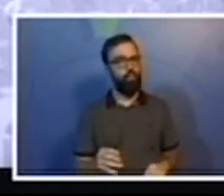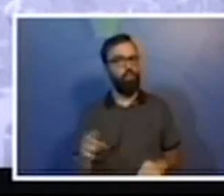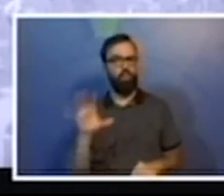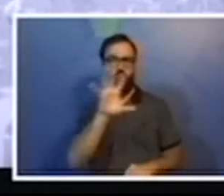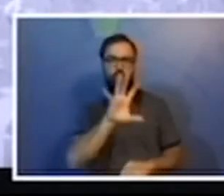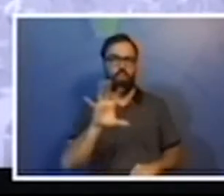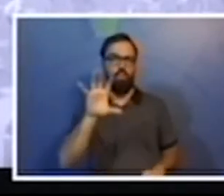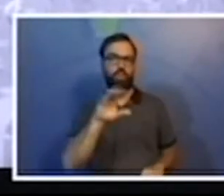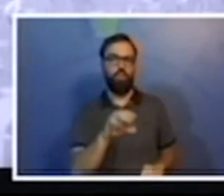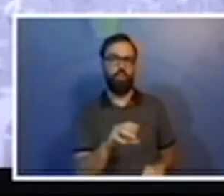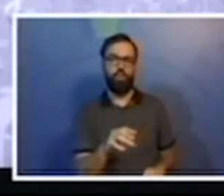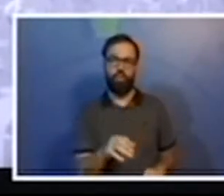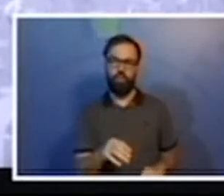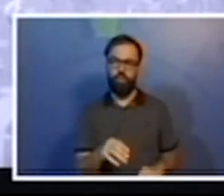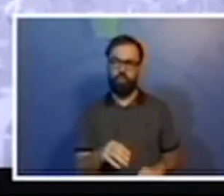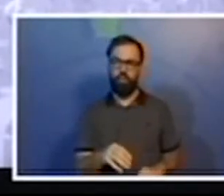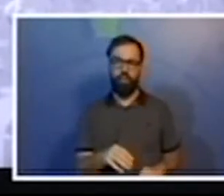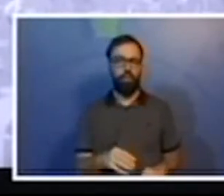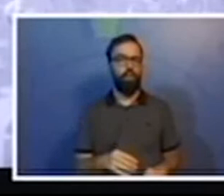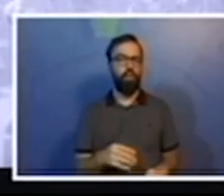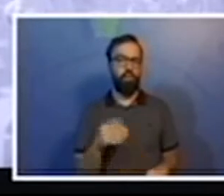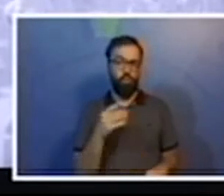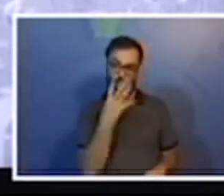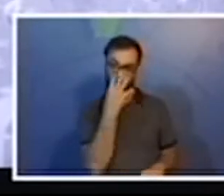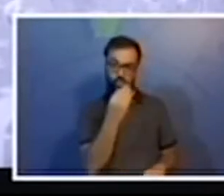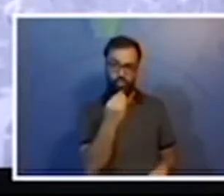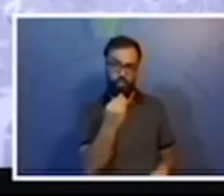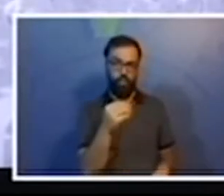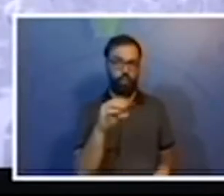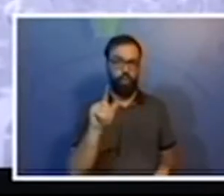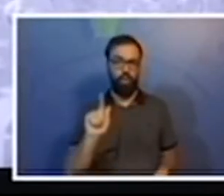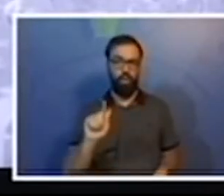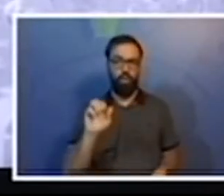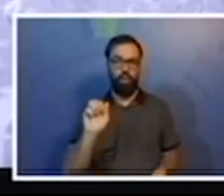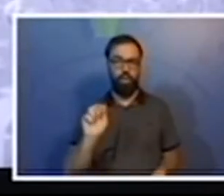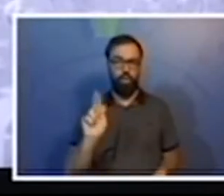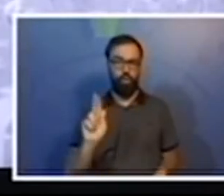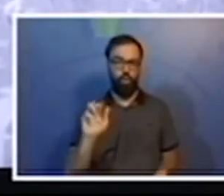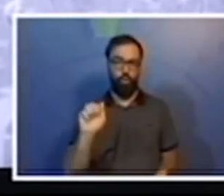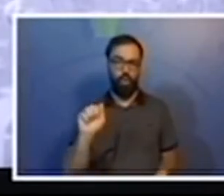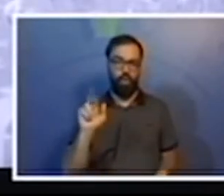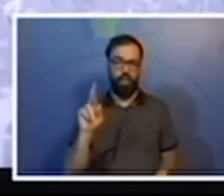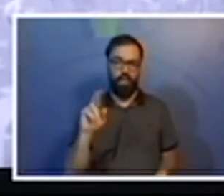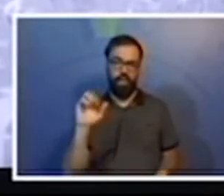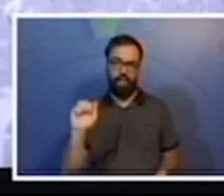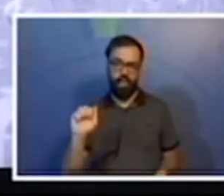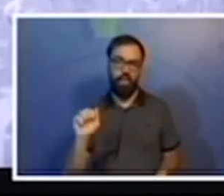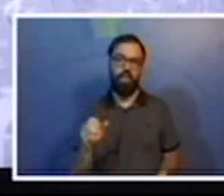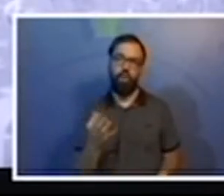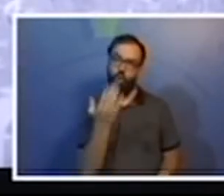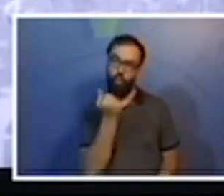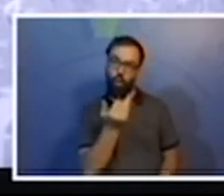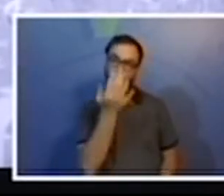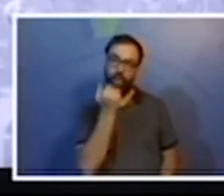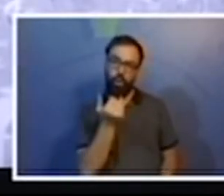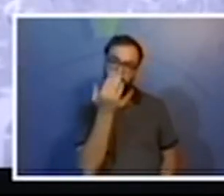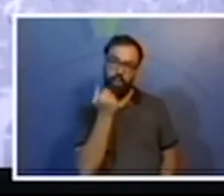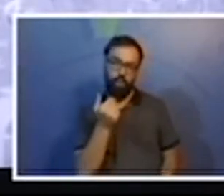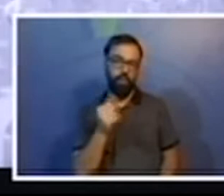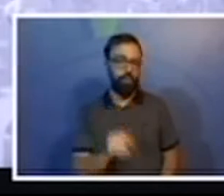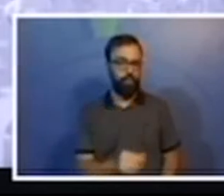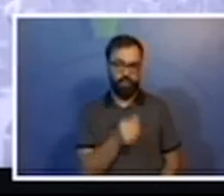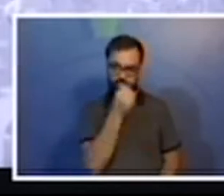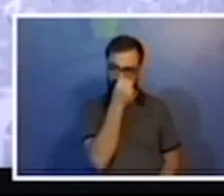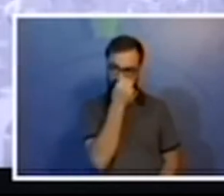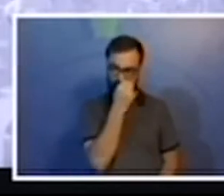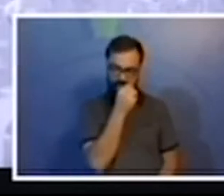tanto do Lobo porque a principal fonte de alimentação do lobo-guará esse animal aqui é um animal muito era fosse era